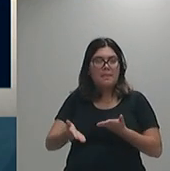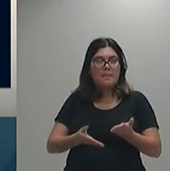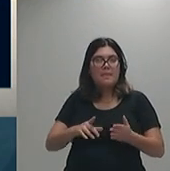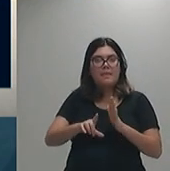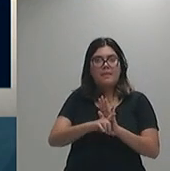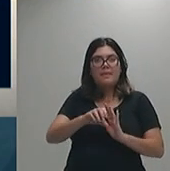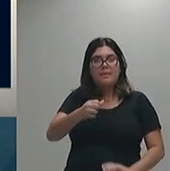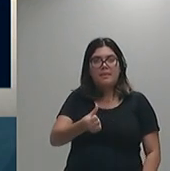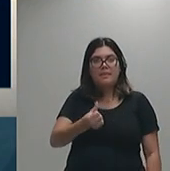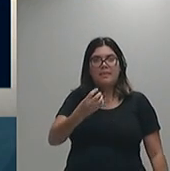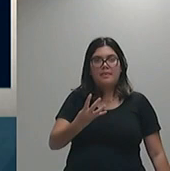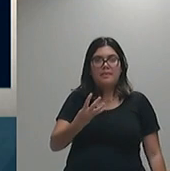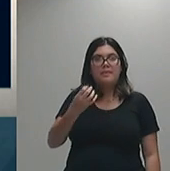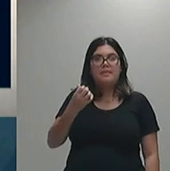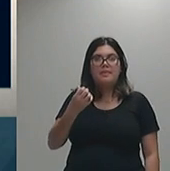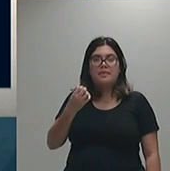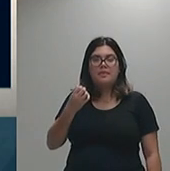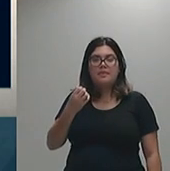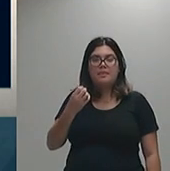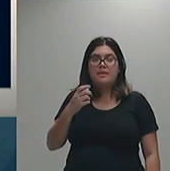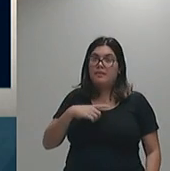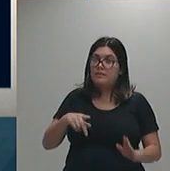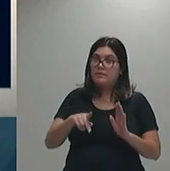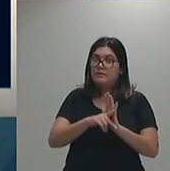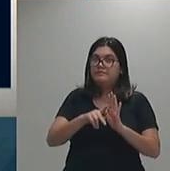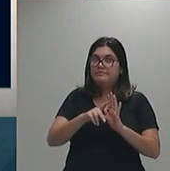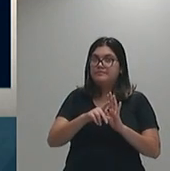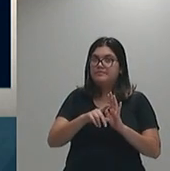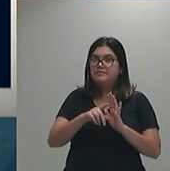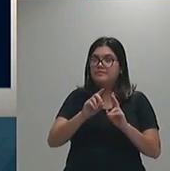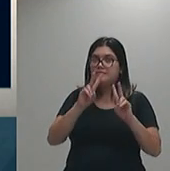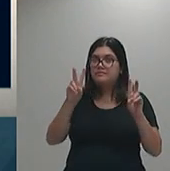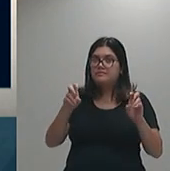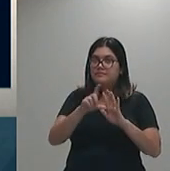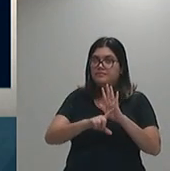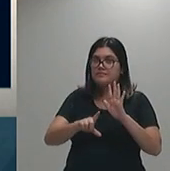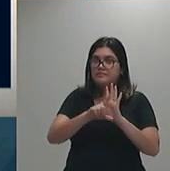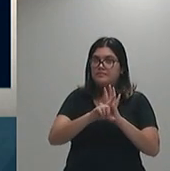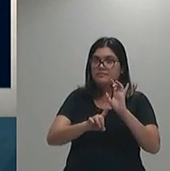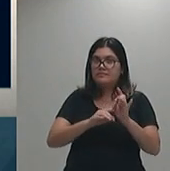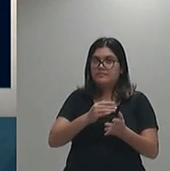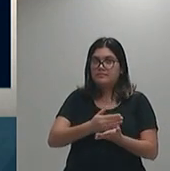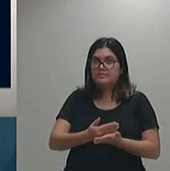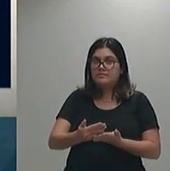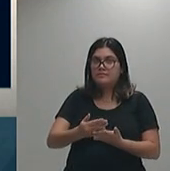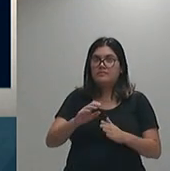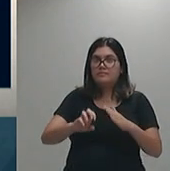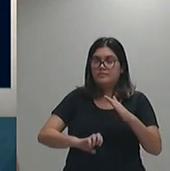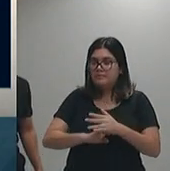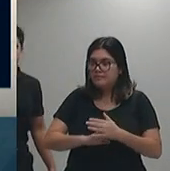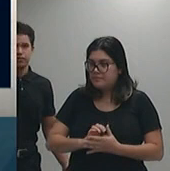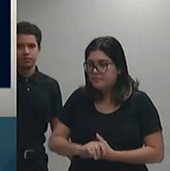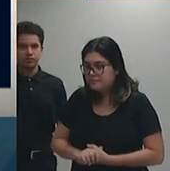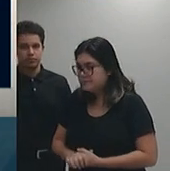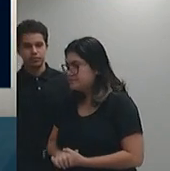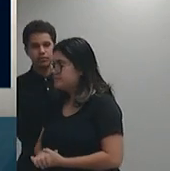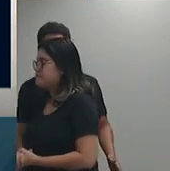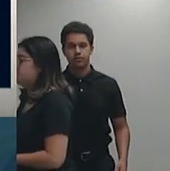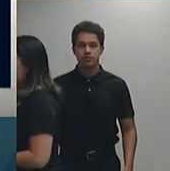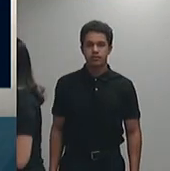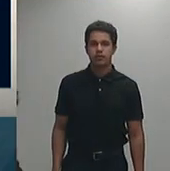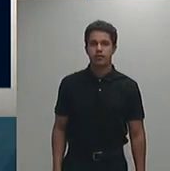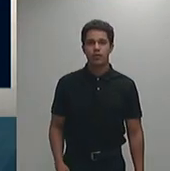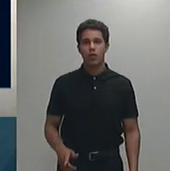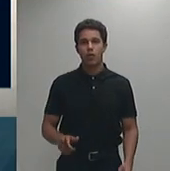microssistema Regente da matéria no tocante a legitimidade ordinária Bom dia legitimidade extraordinária dos acionistas minoritários para